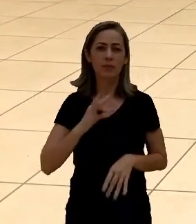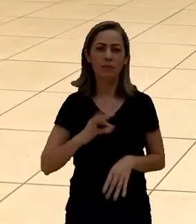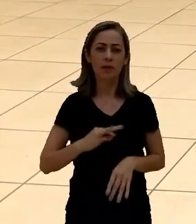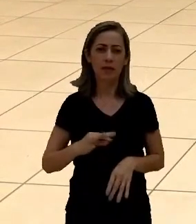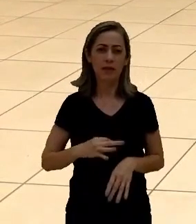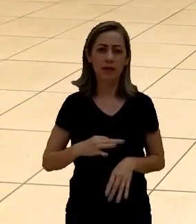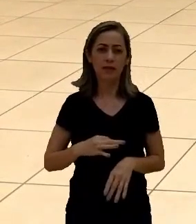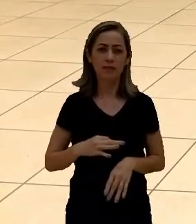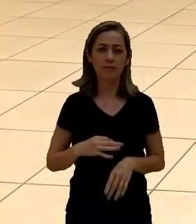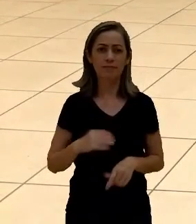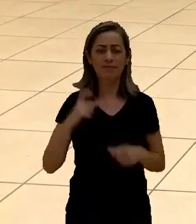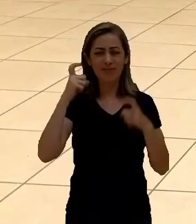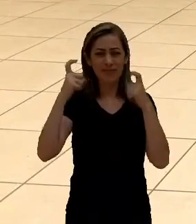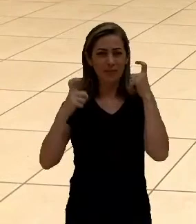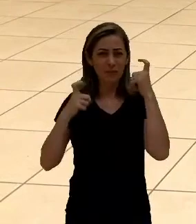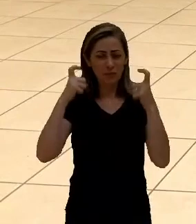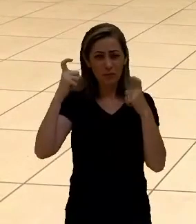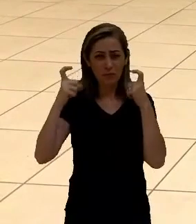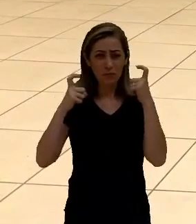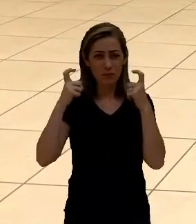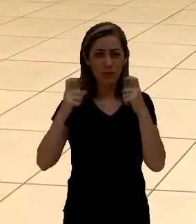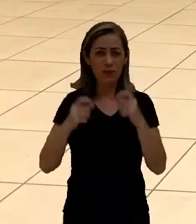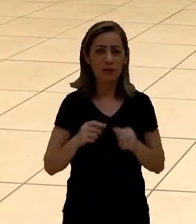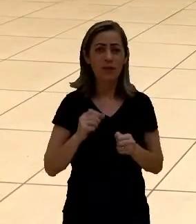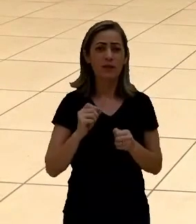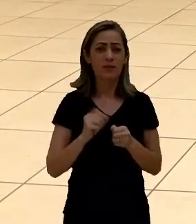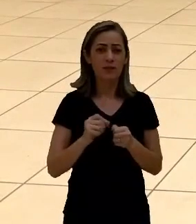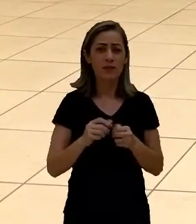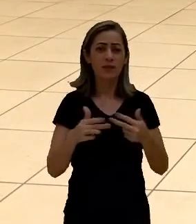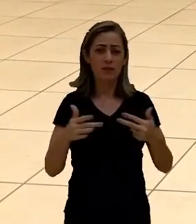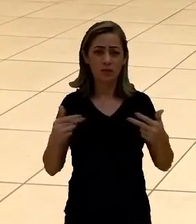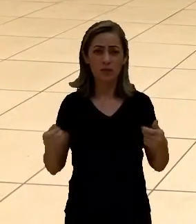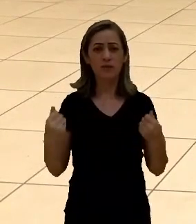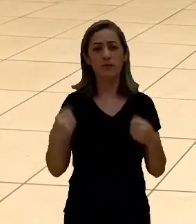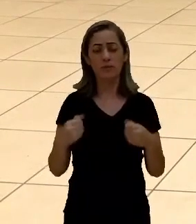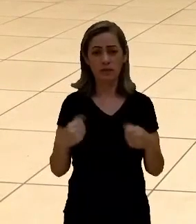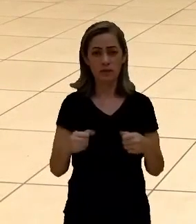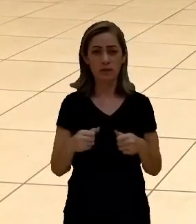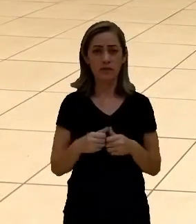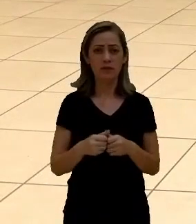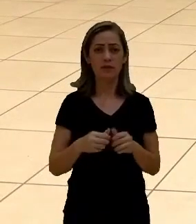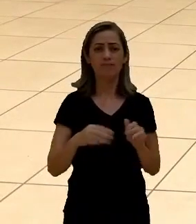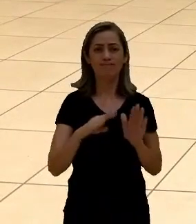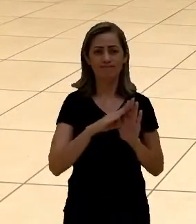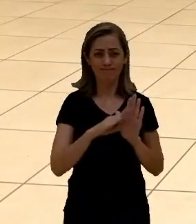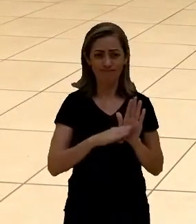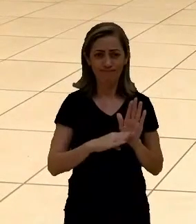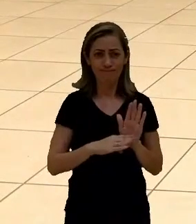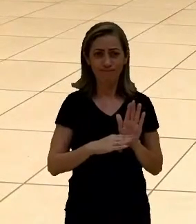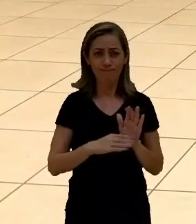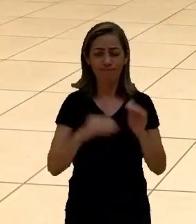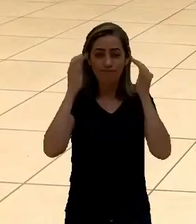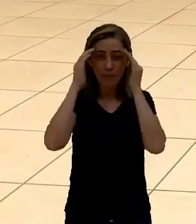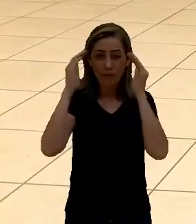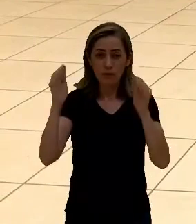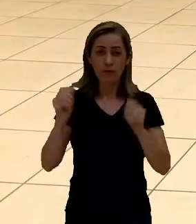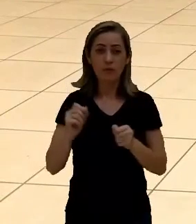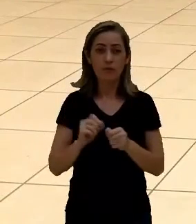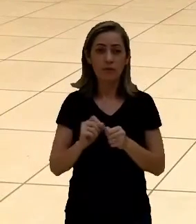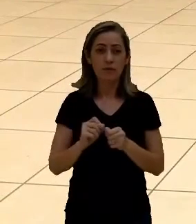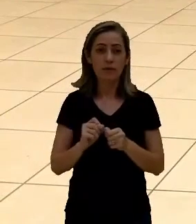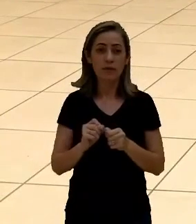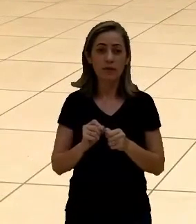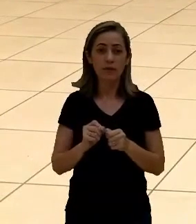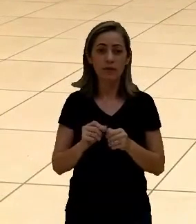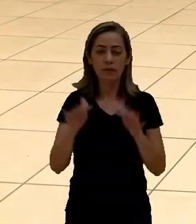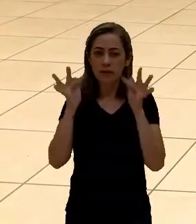preocupando Então tudo isto interfere e a gente tem que estar atento a todos os detalhes Esta é a minha função Estar atento a